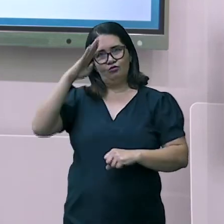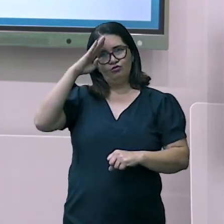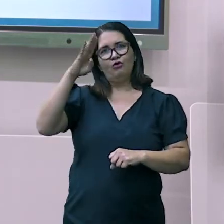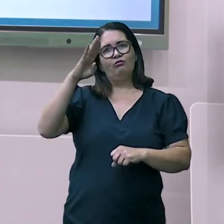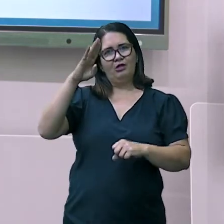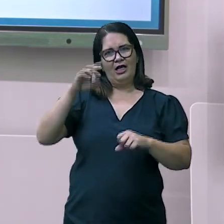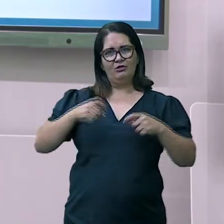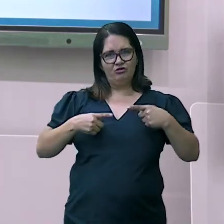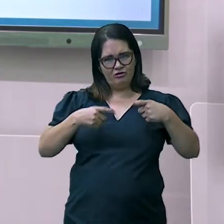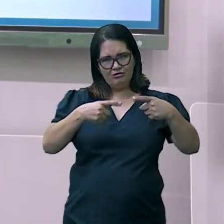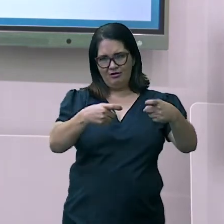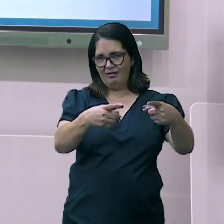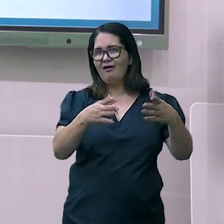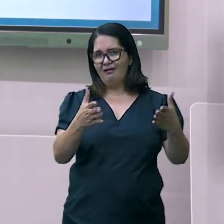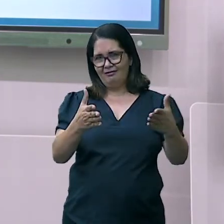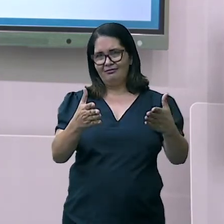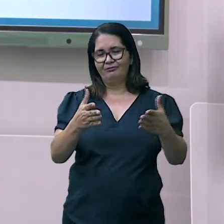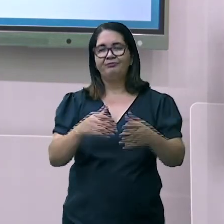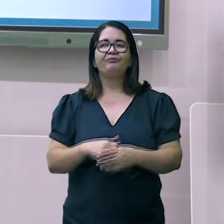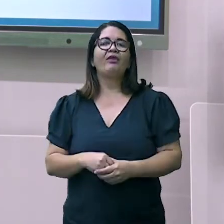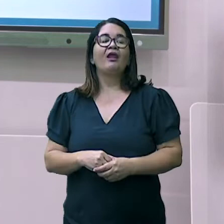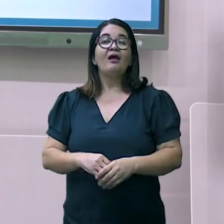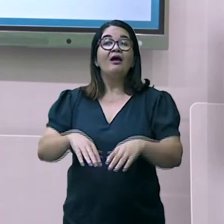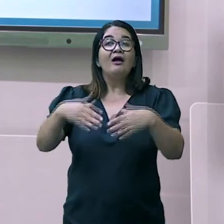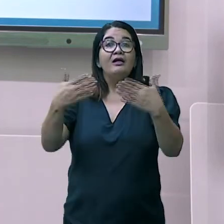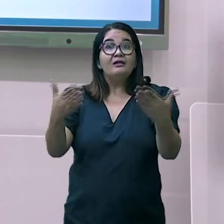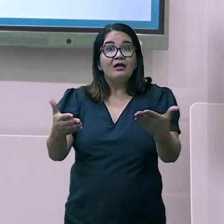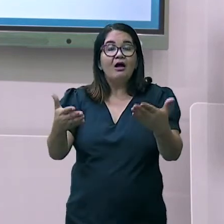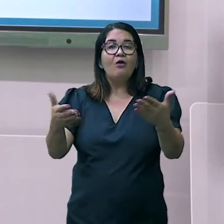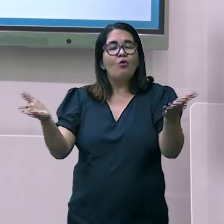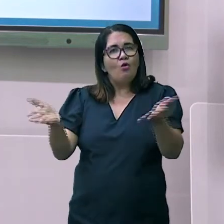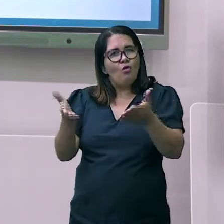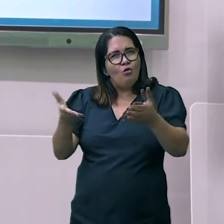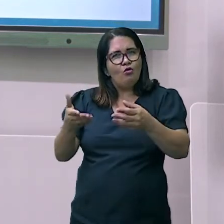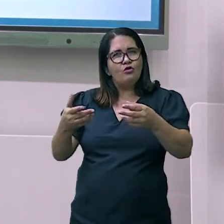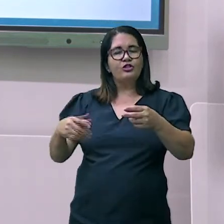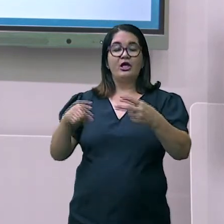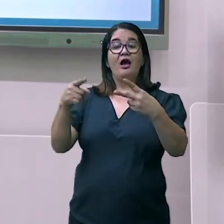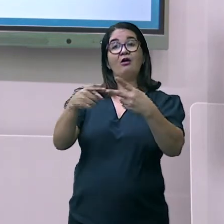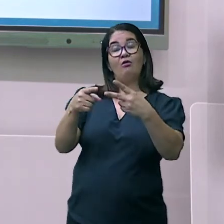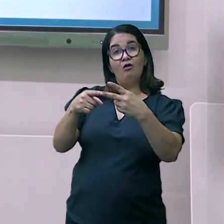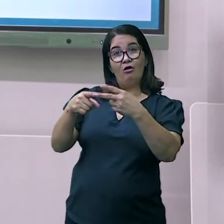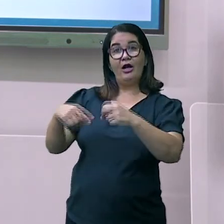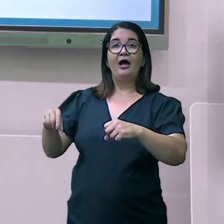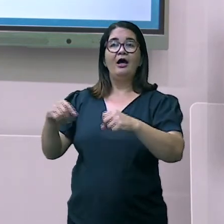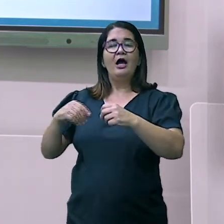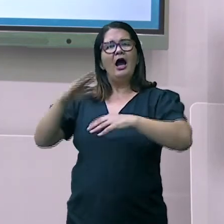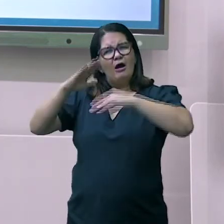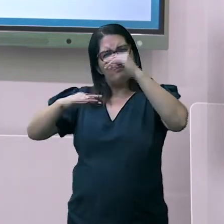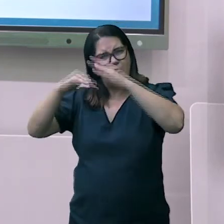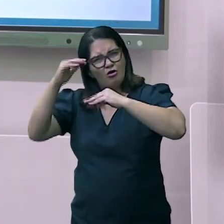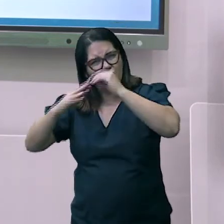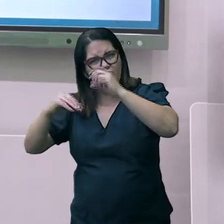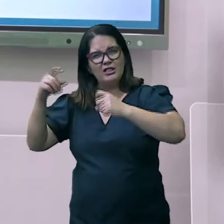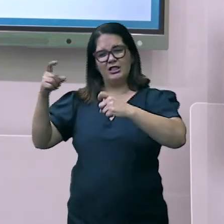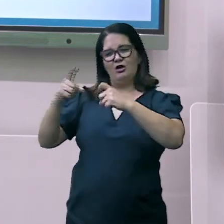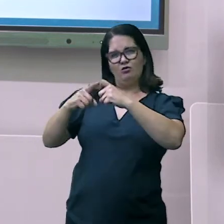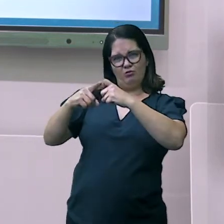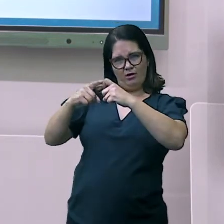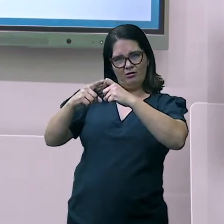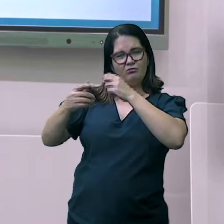ao longo da história. A profissão de médico surgiu há milhares de anos. No